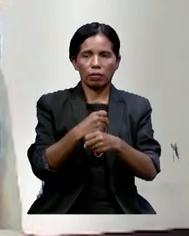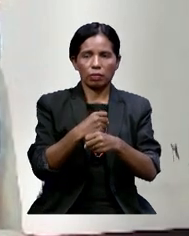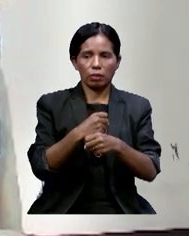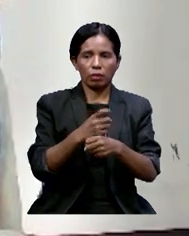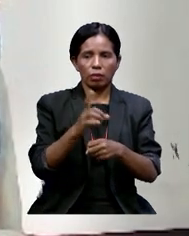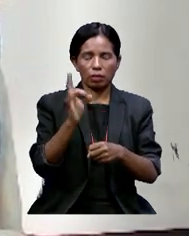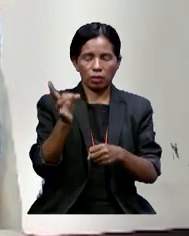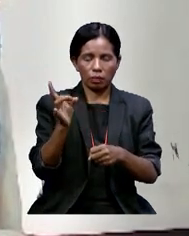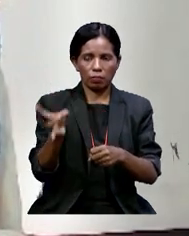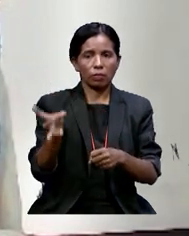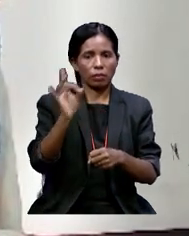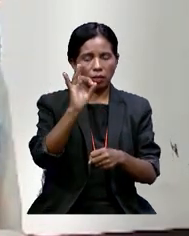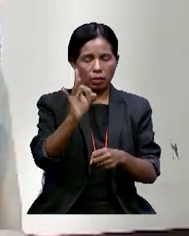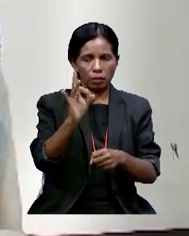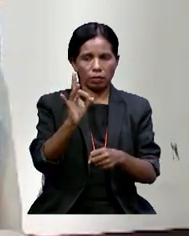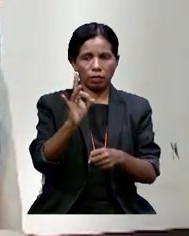nulu resing walu maka